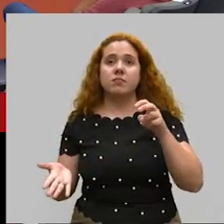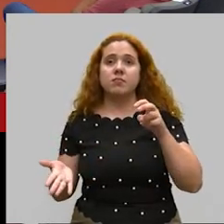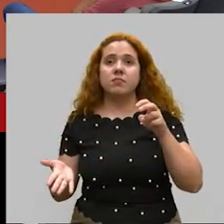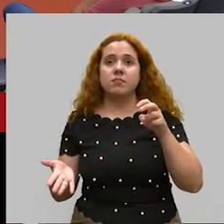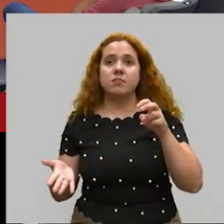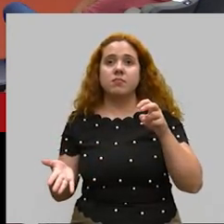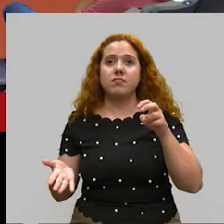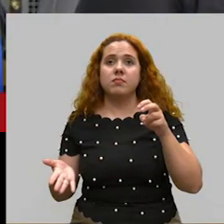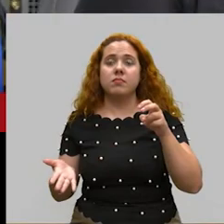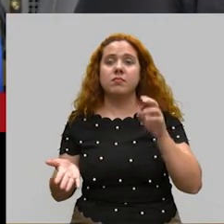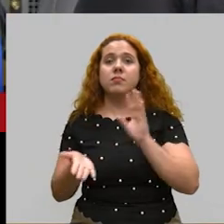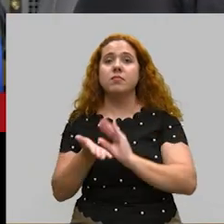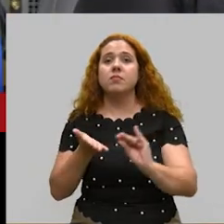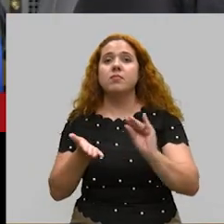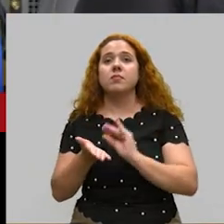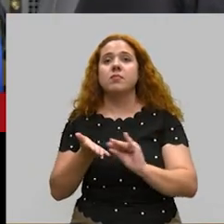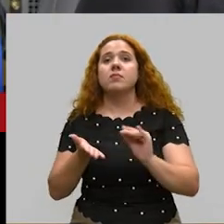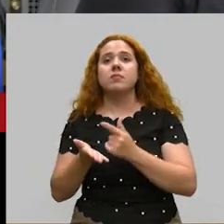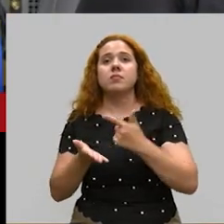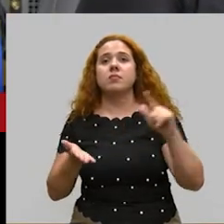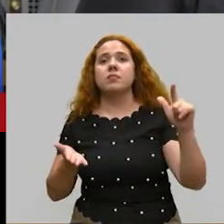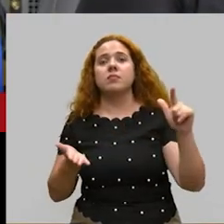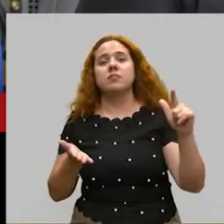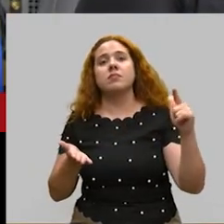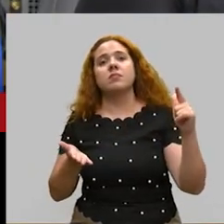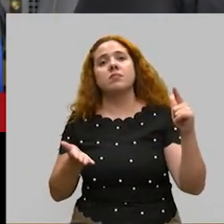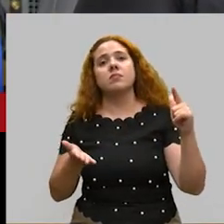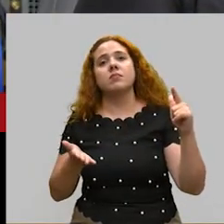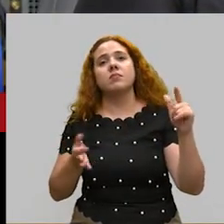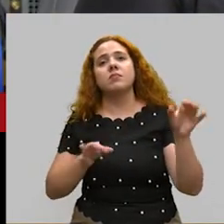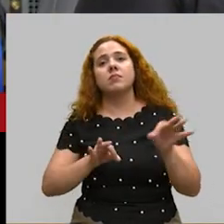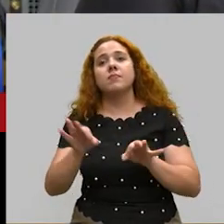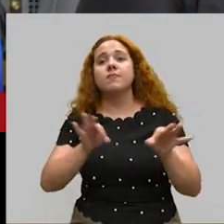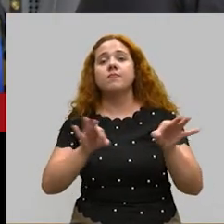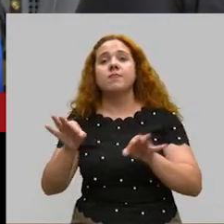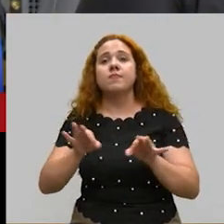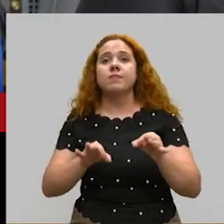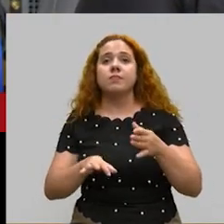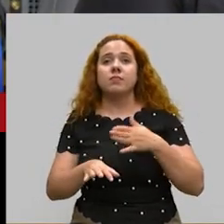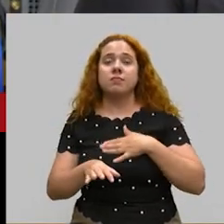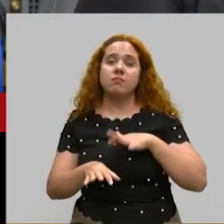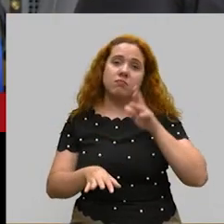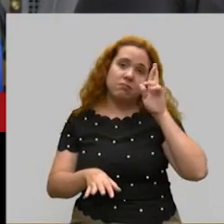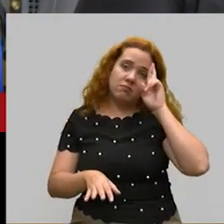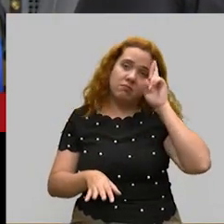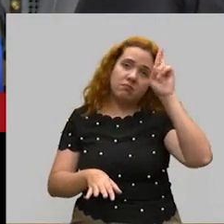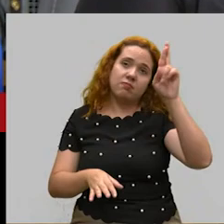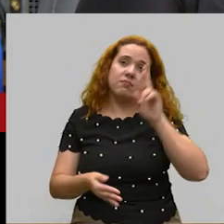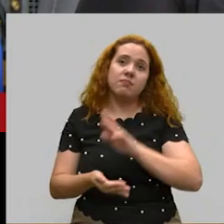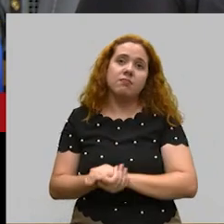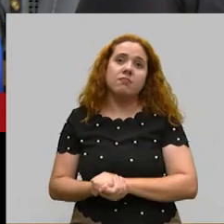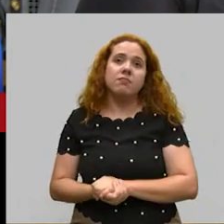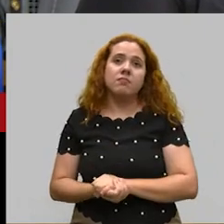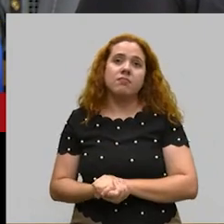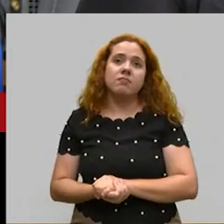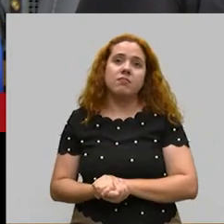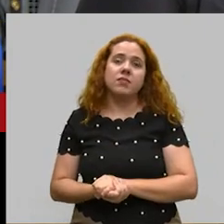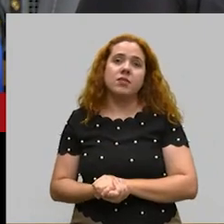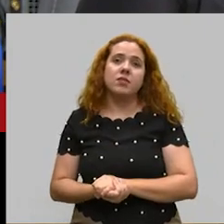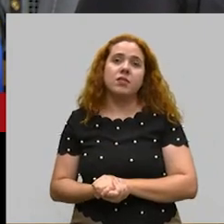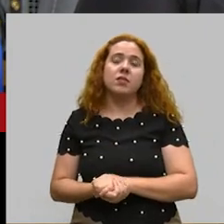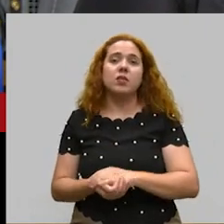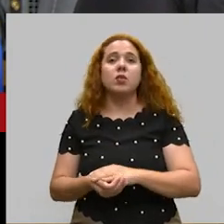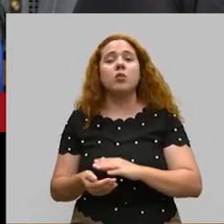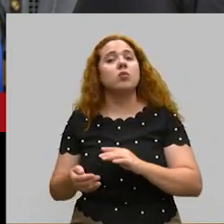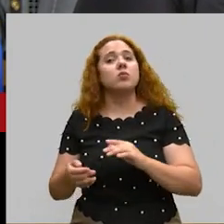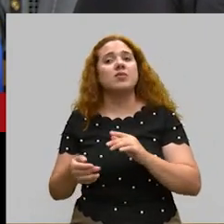Eh o secretário estava em outra agenda e normalmente quem o representa cara tá falando eh sou eu e eu estávamos numa agenda